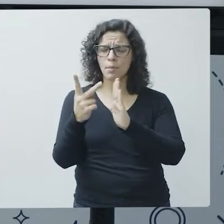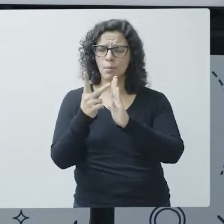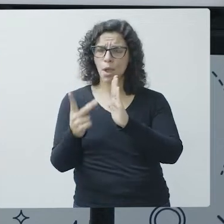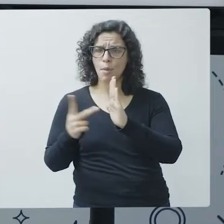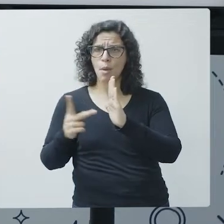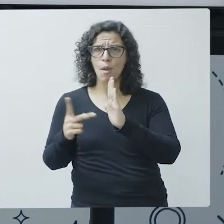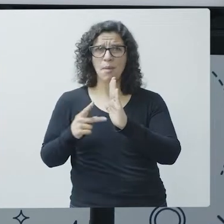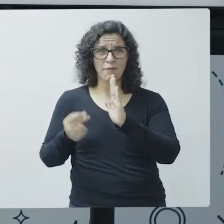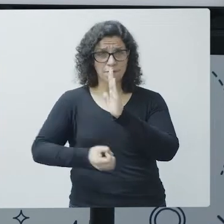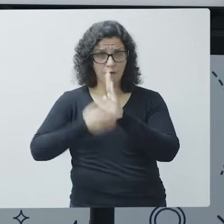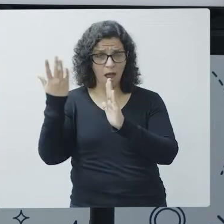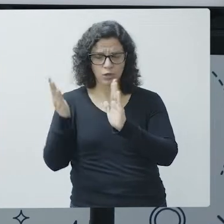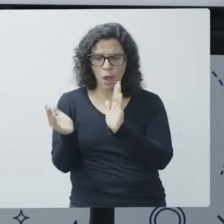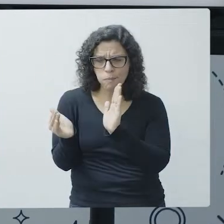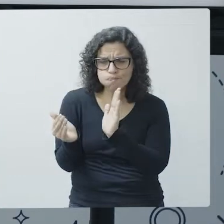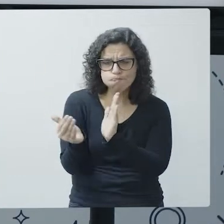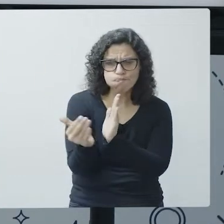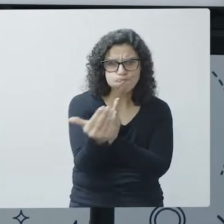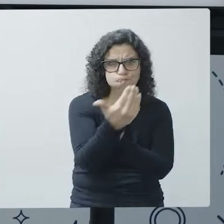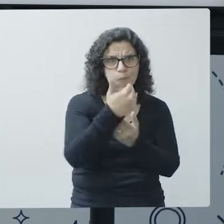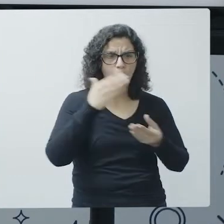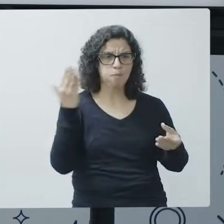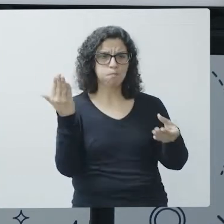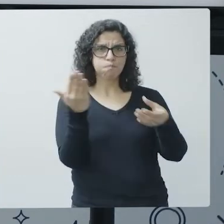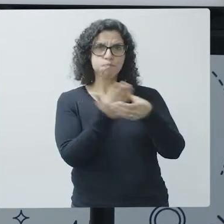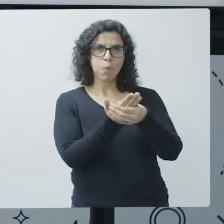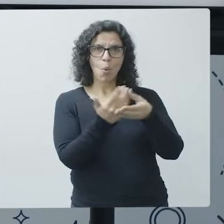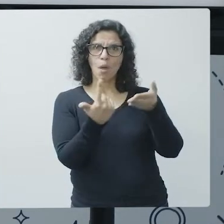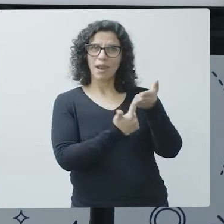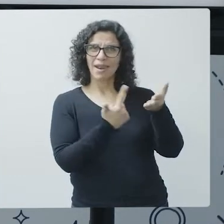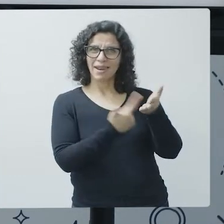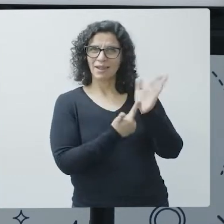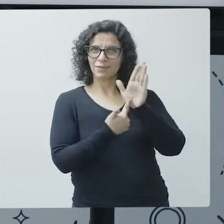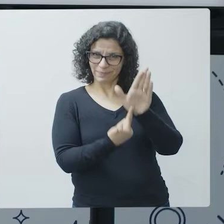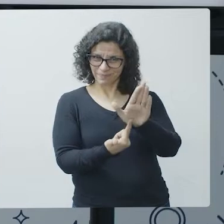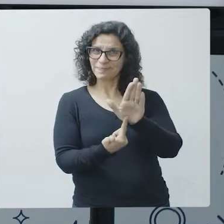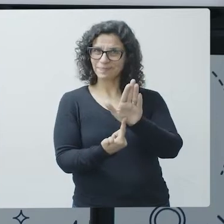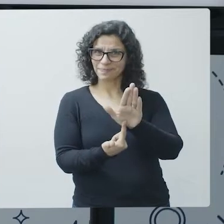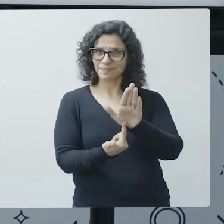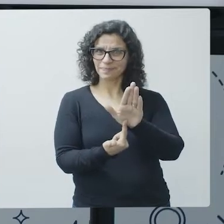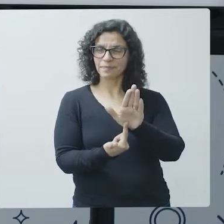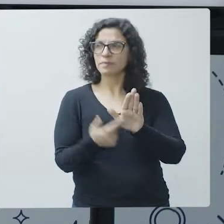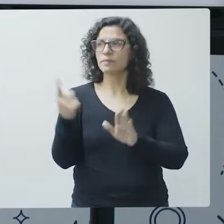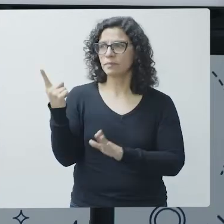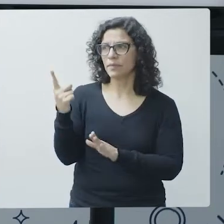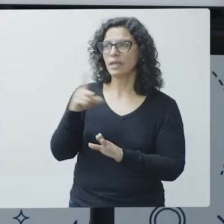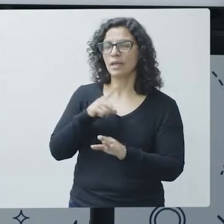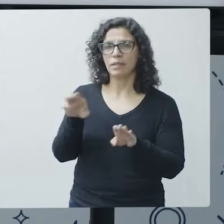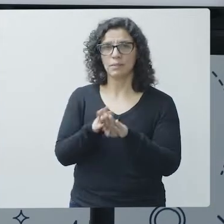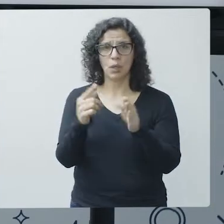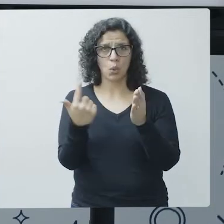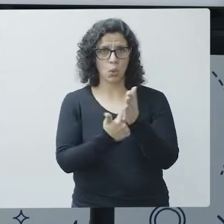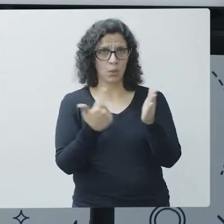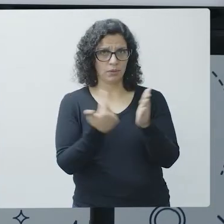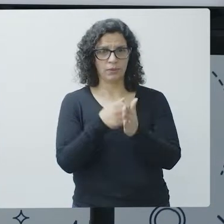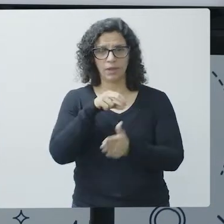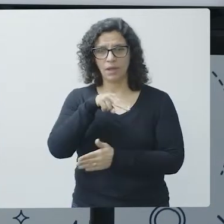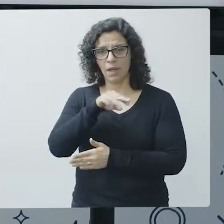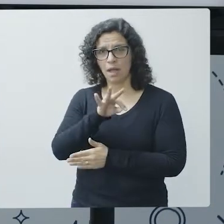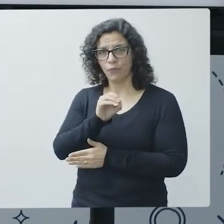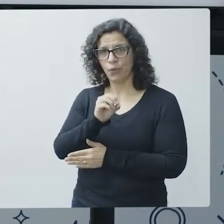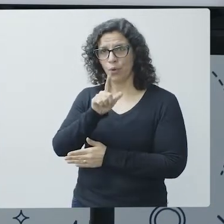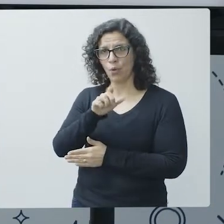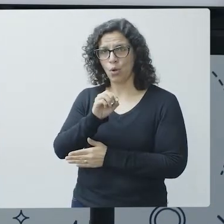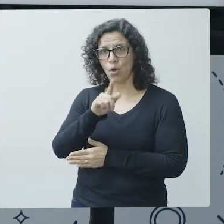certo? A união de vários poemas da autora em um único livro. Então, esse livro aqui, Antologia